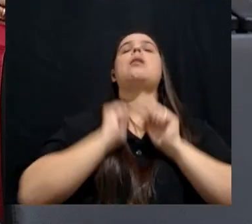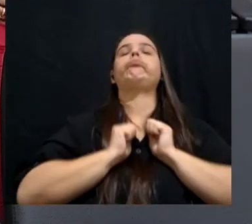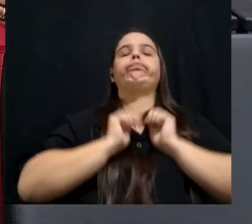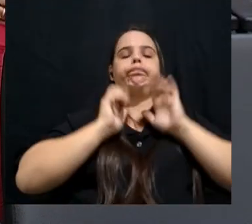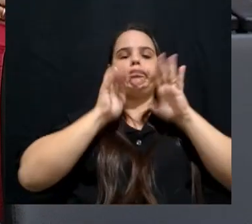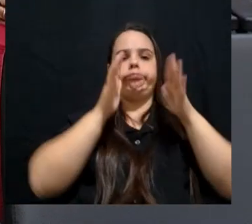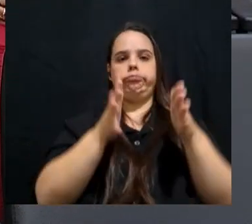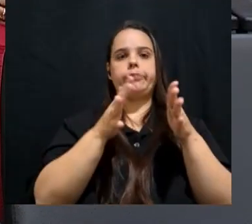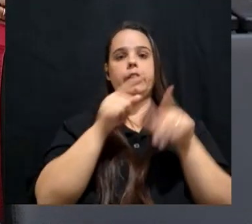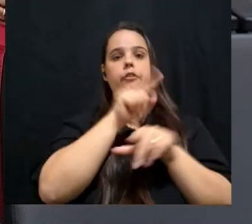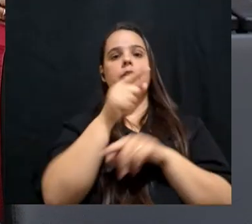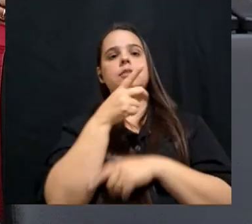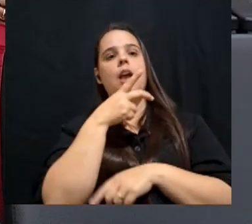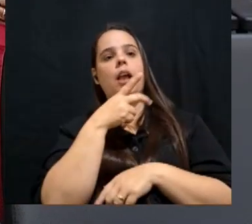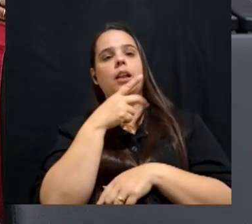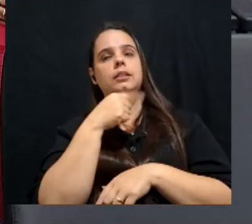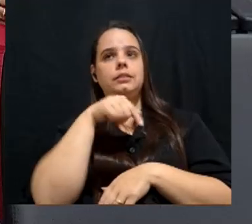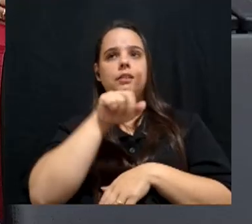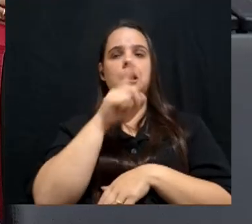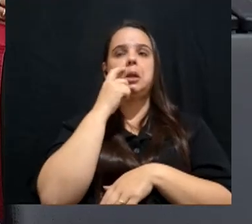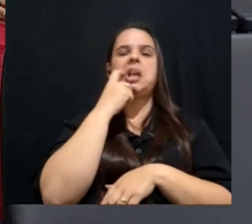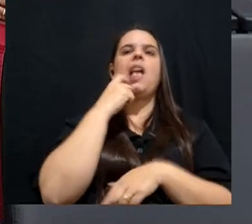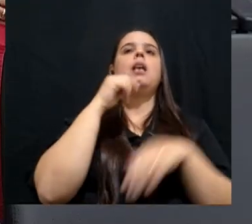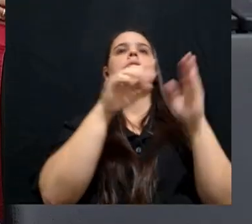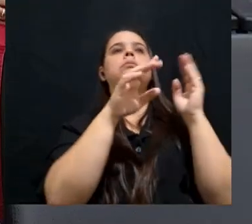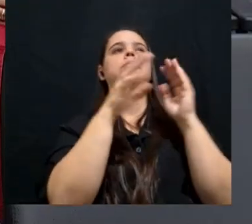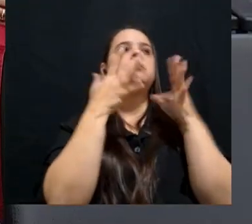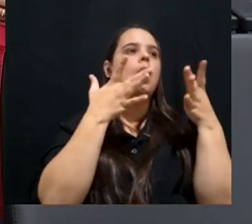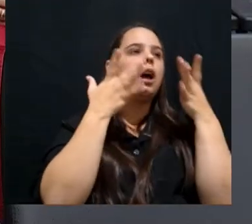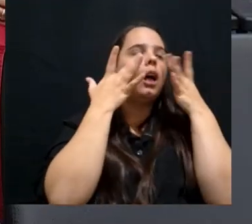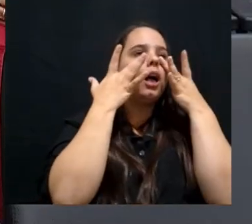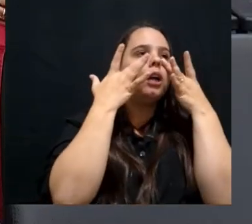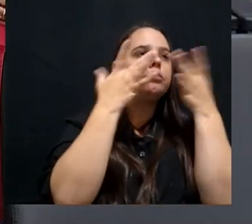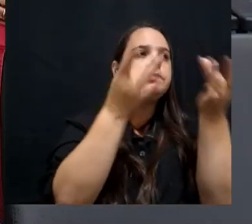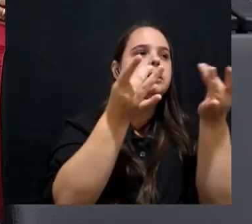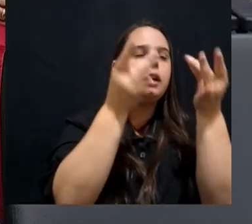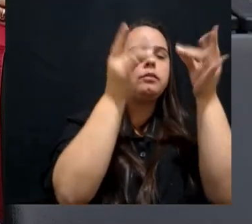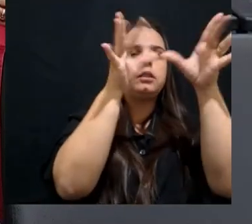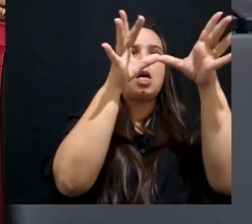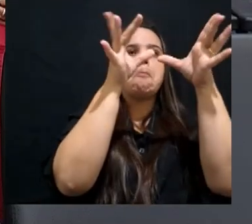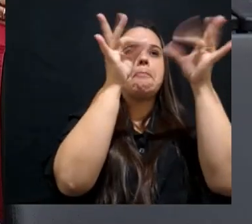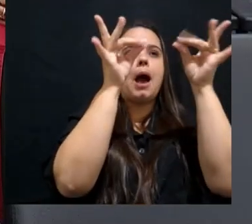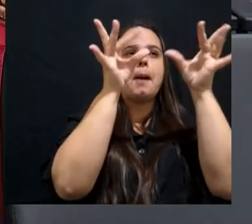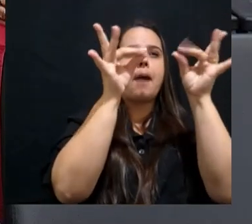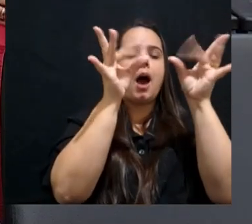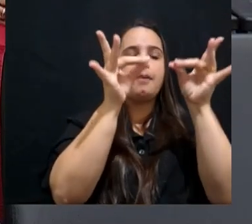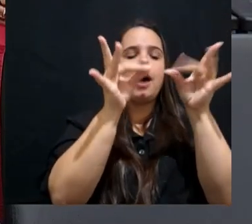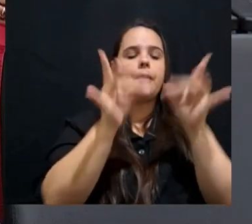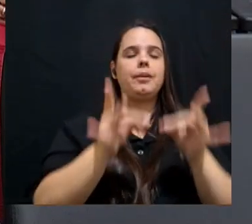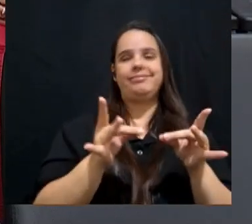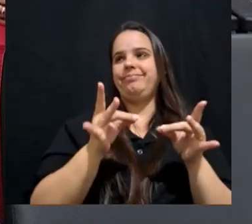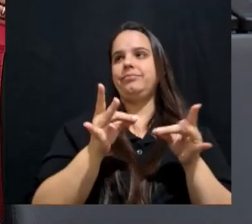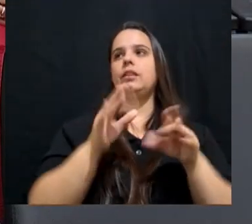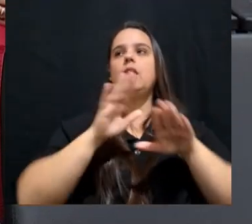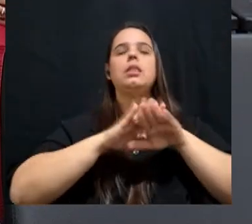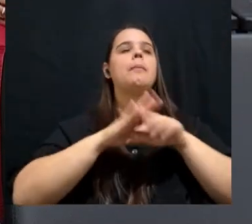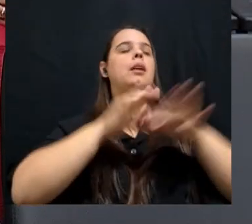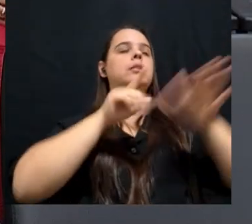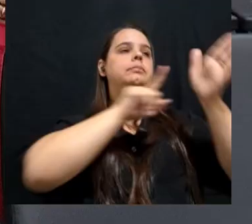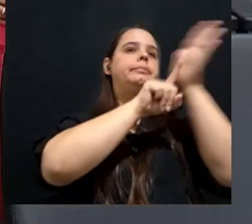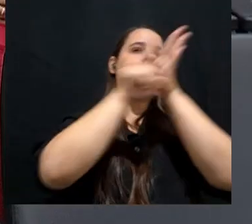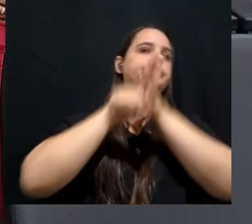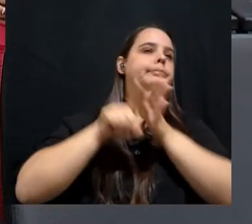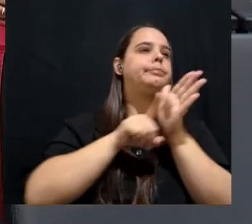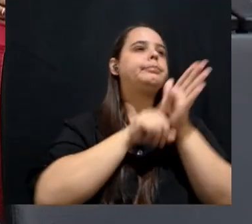vocês acompanharem de perto o que está sendo feito, de ficar em cima também, fazer essa fiscalização também, né, que o